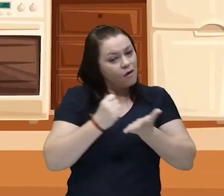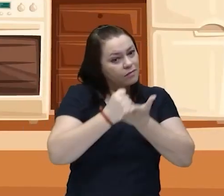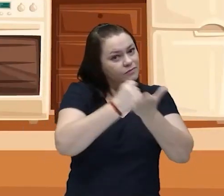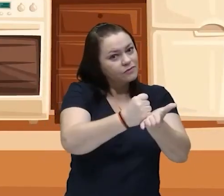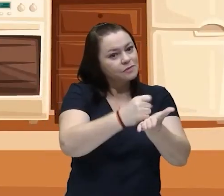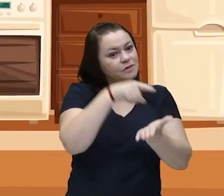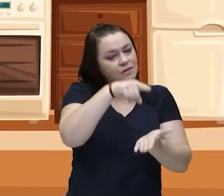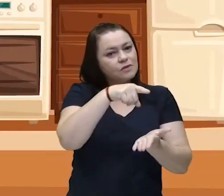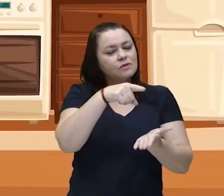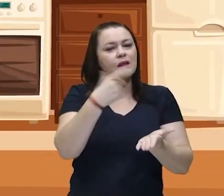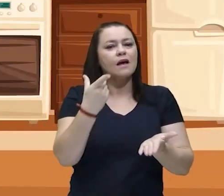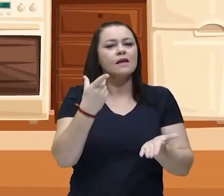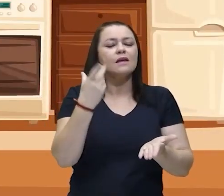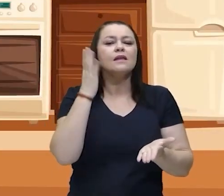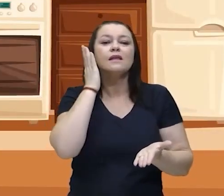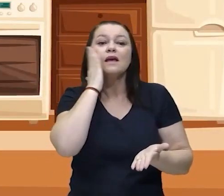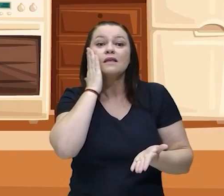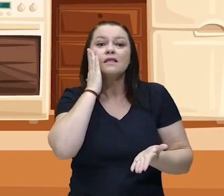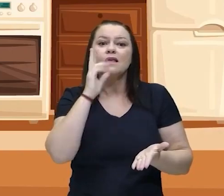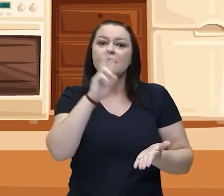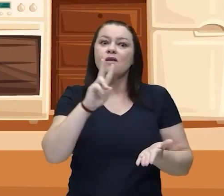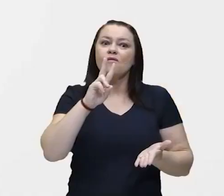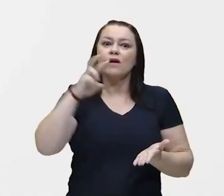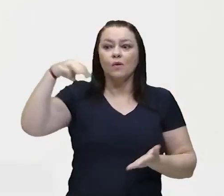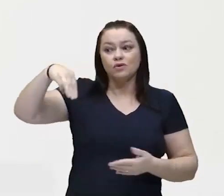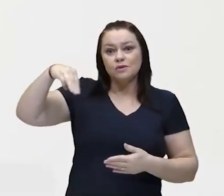dessa medida em metros. Vem aqui comigo.